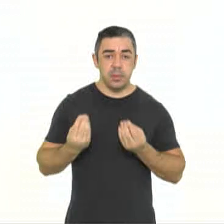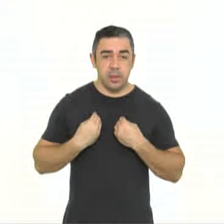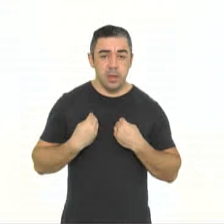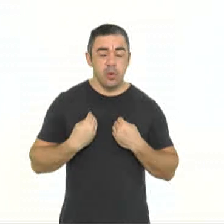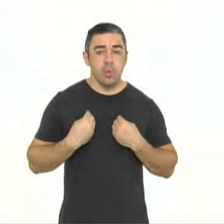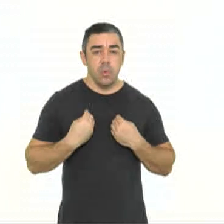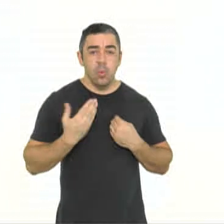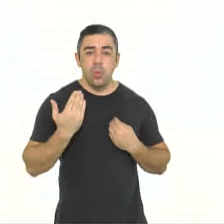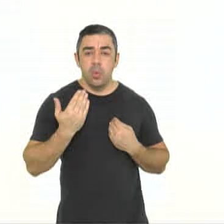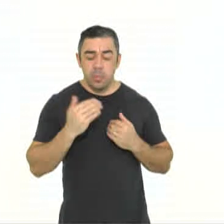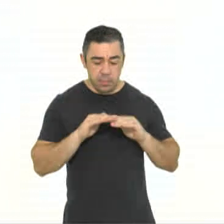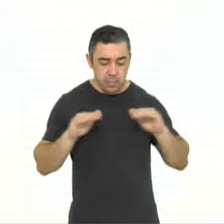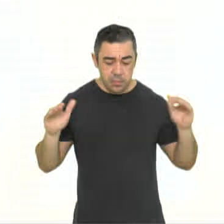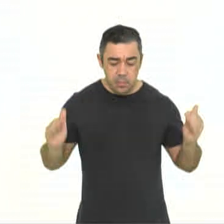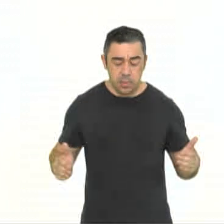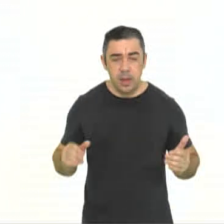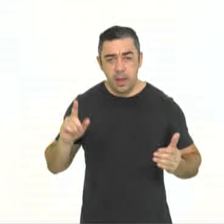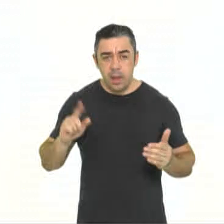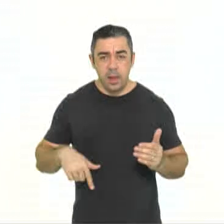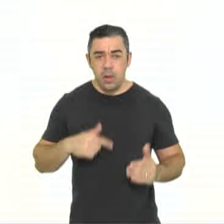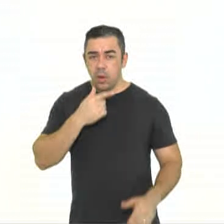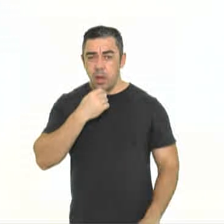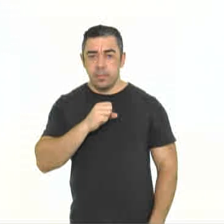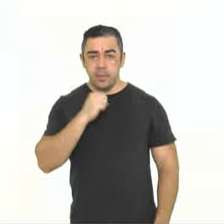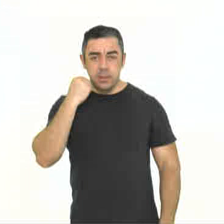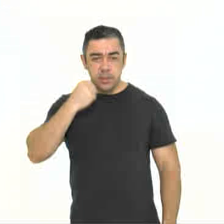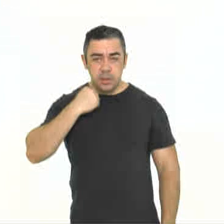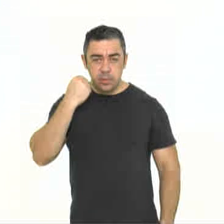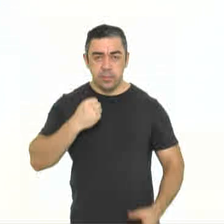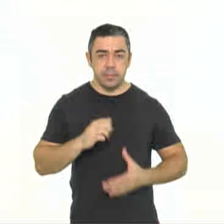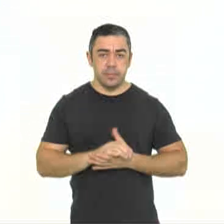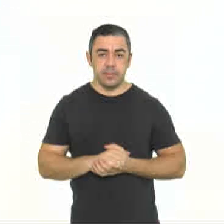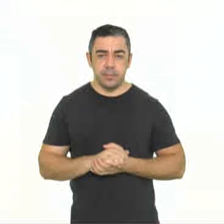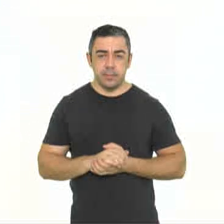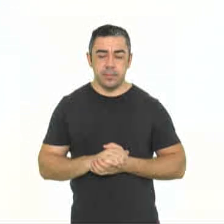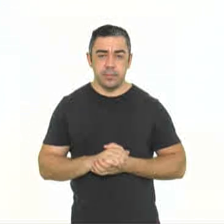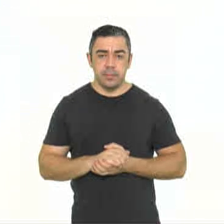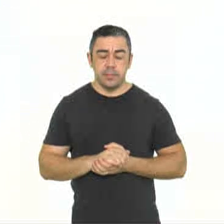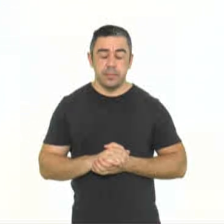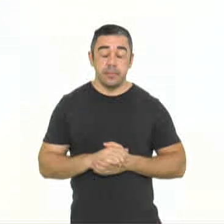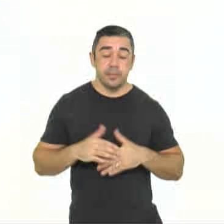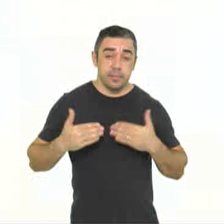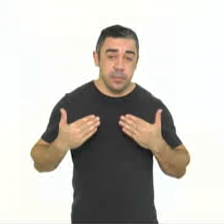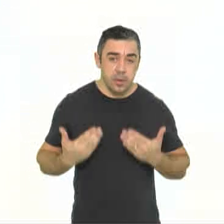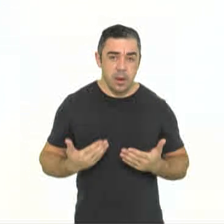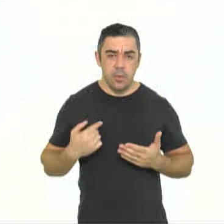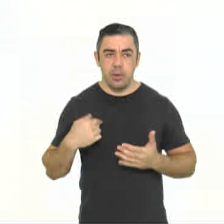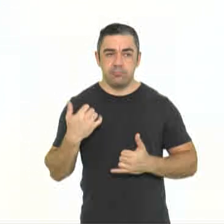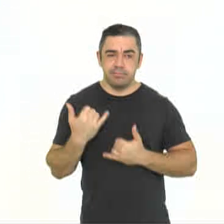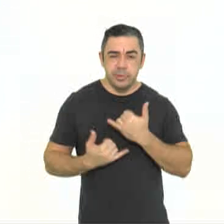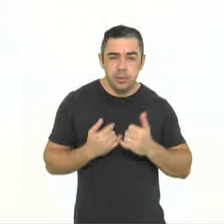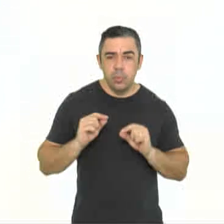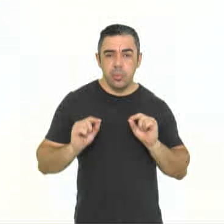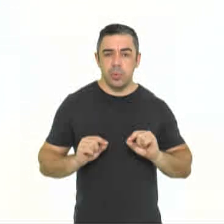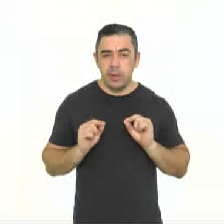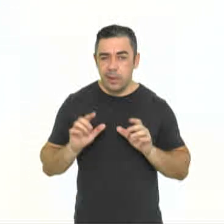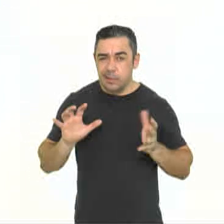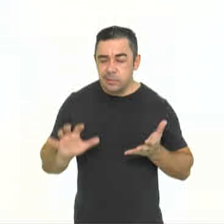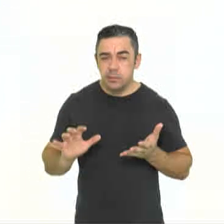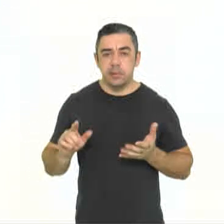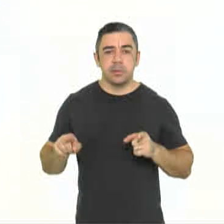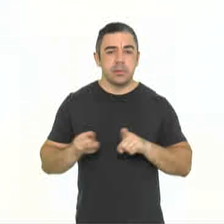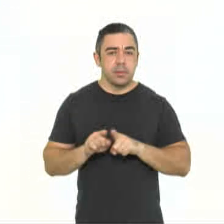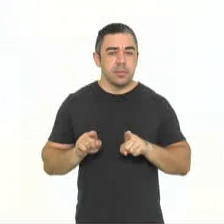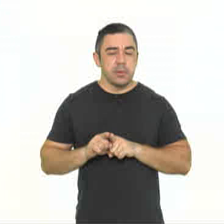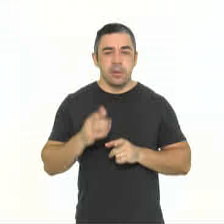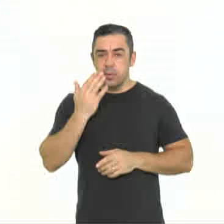um banquete presidido pelo senador Gorotti. Custou-me toda essa brincadeira, inclusive o